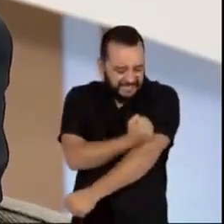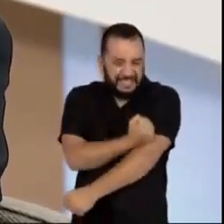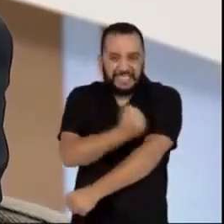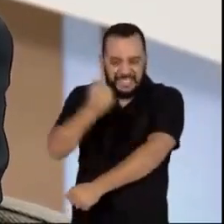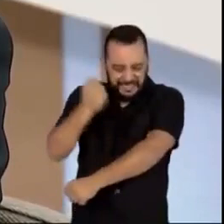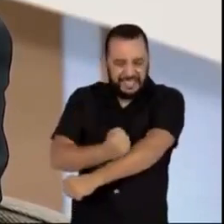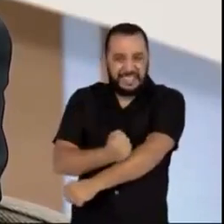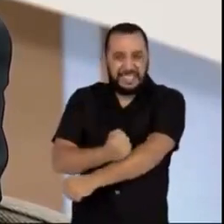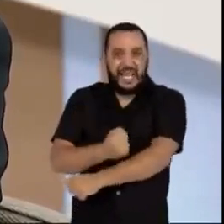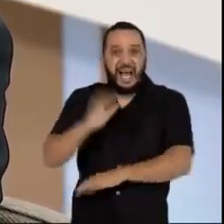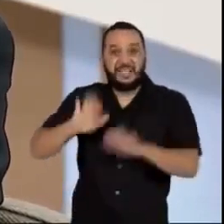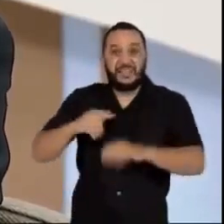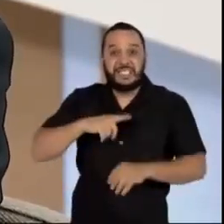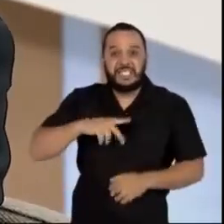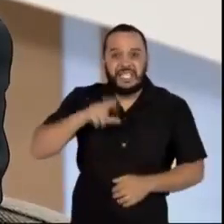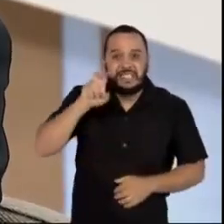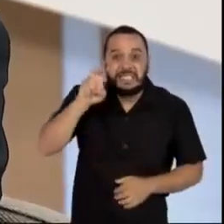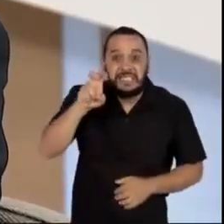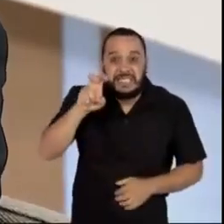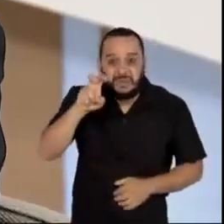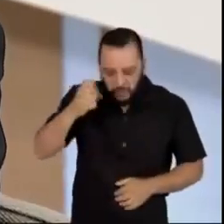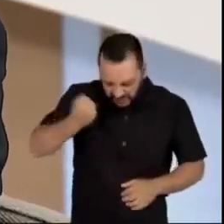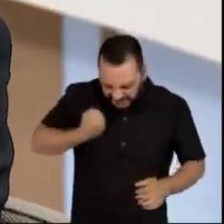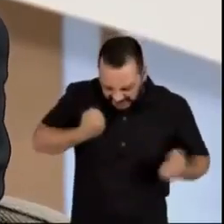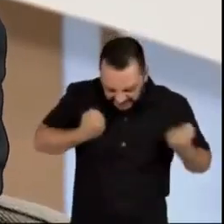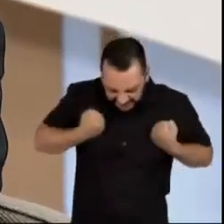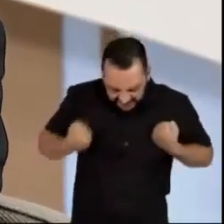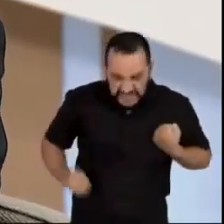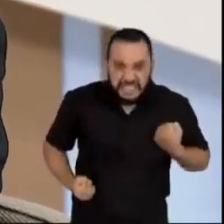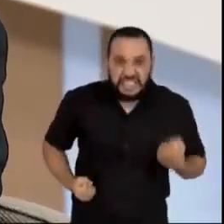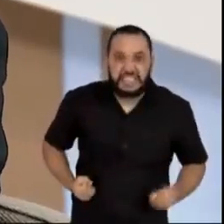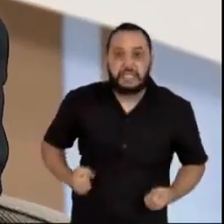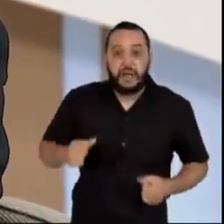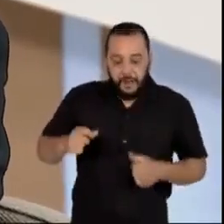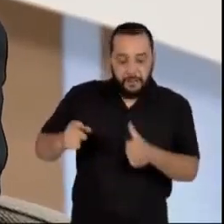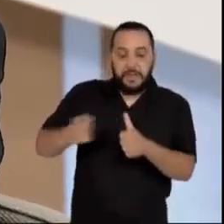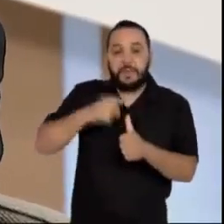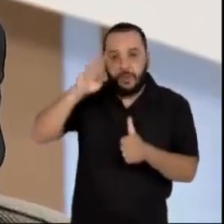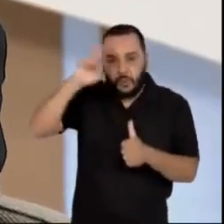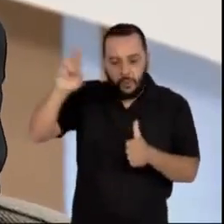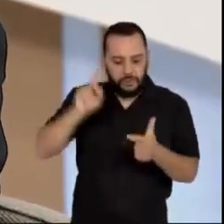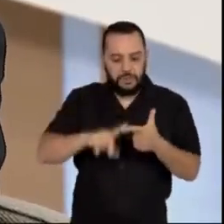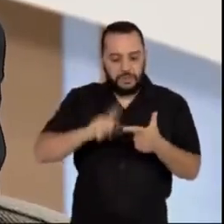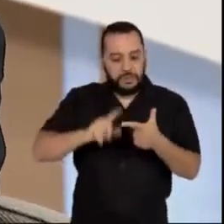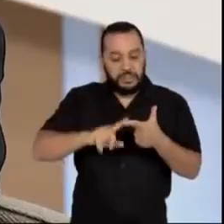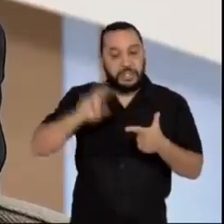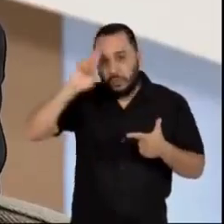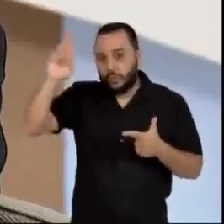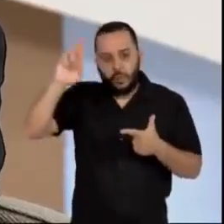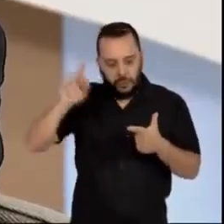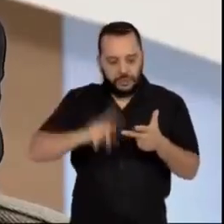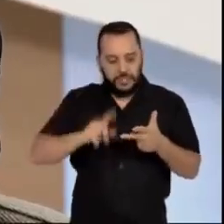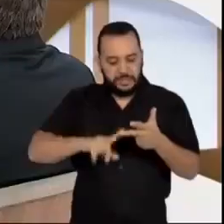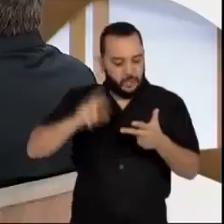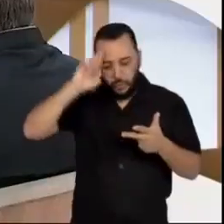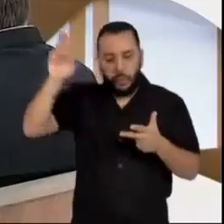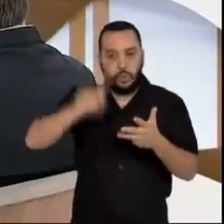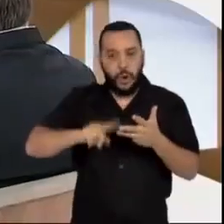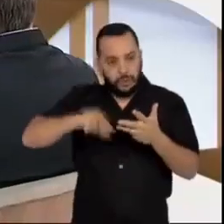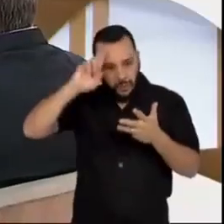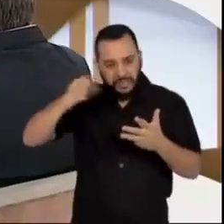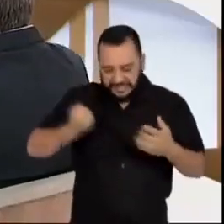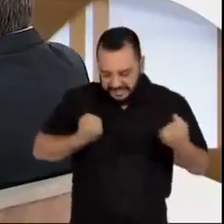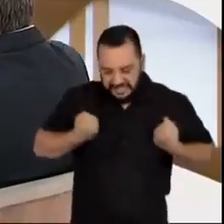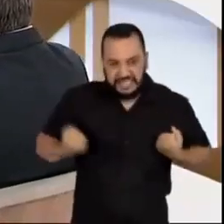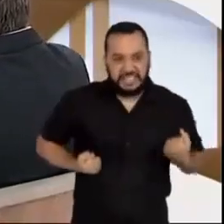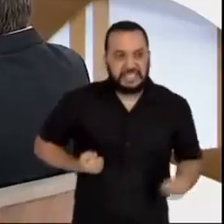chegava o Brasil com 5 marcas de ferro quente dizendo quem era o primeiro proprietário segundo o capitão do Navio Negreiro transportou se